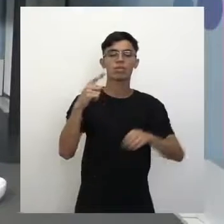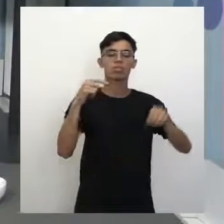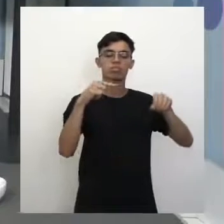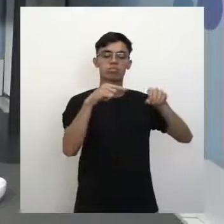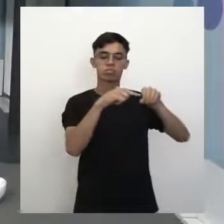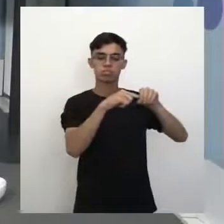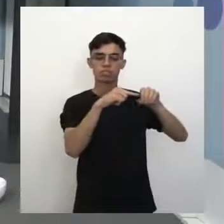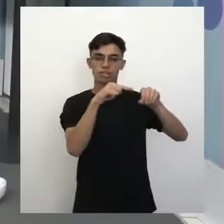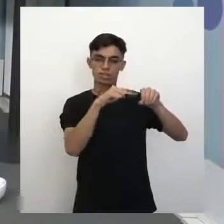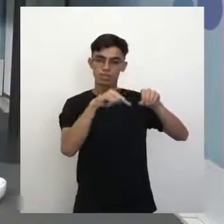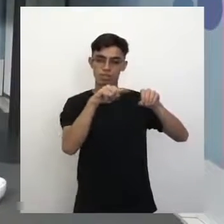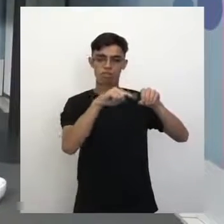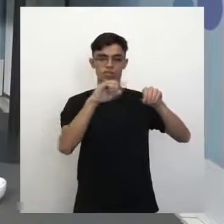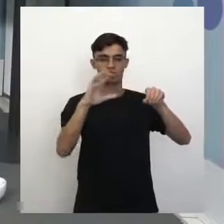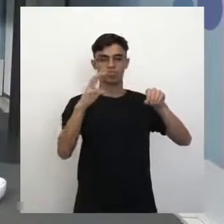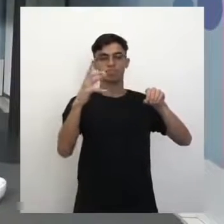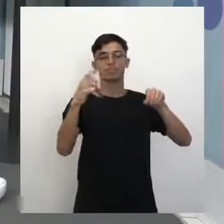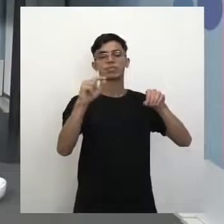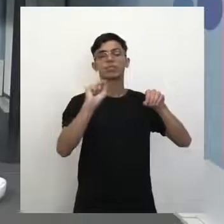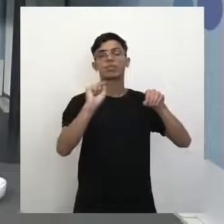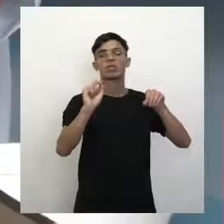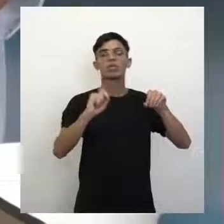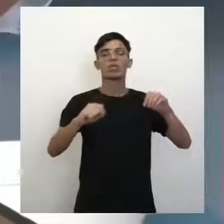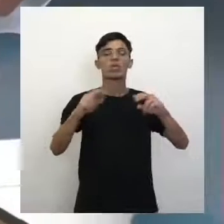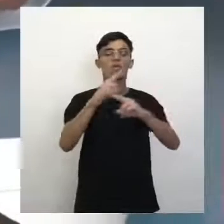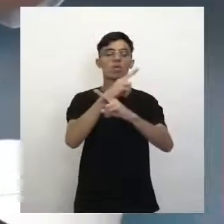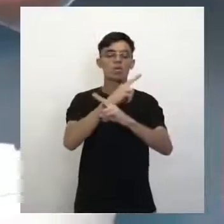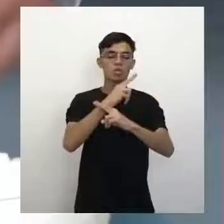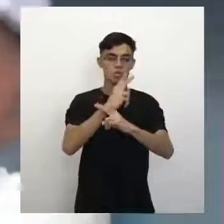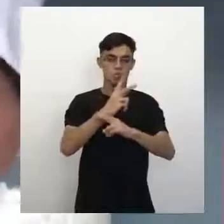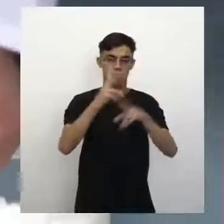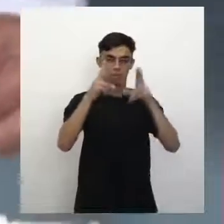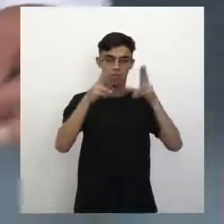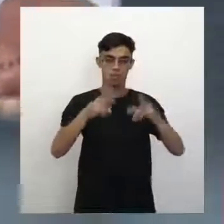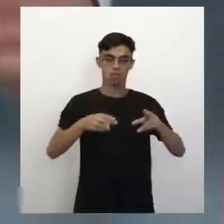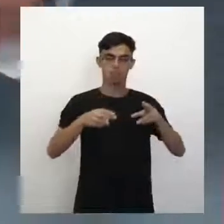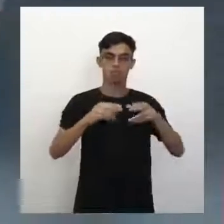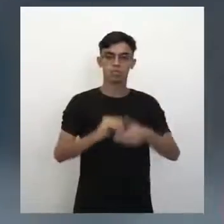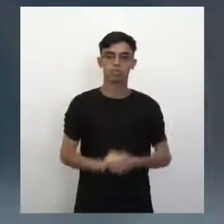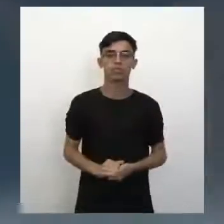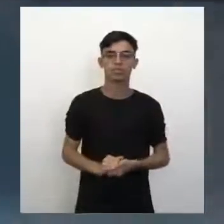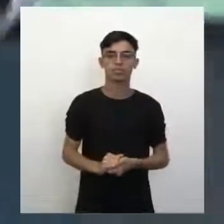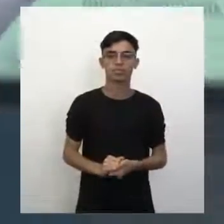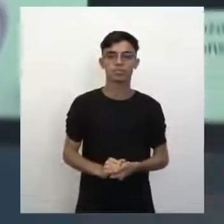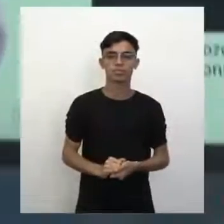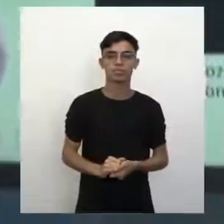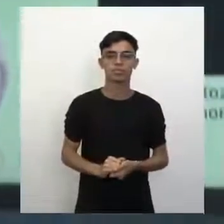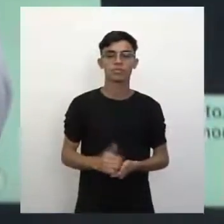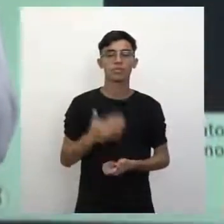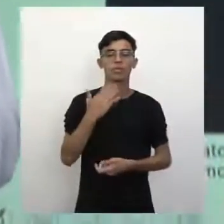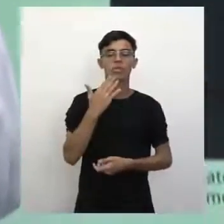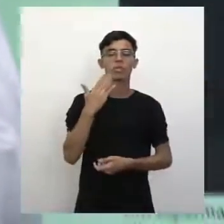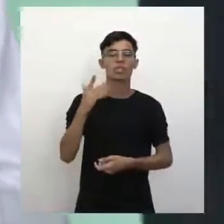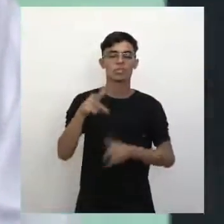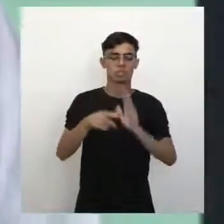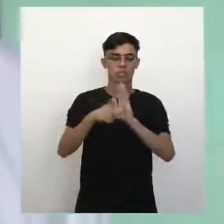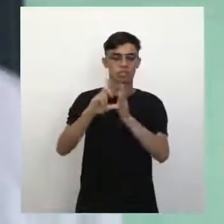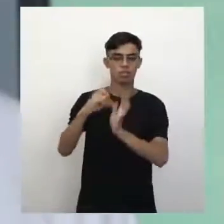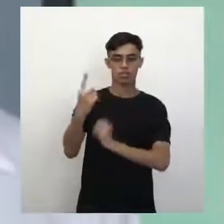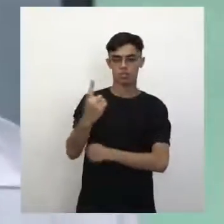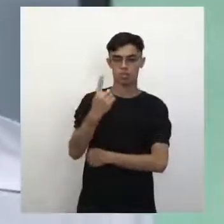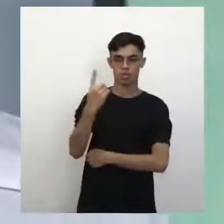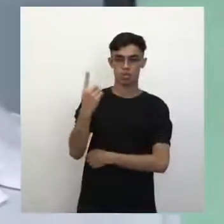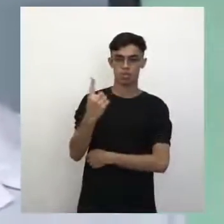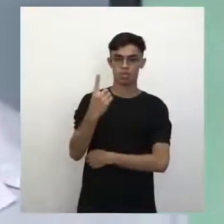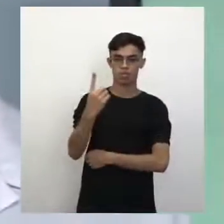dentro? Os cromossomos da mesma espécie, ó, ele estava sozinho.